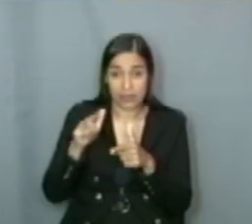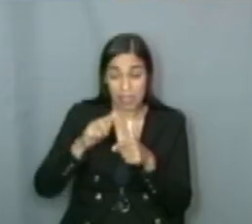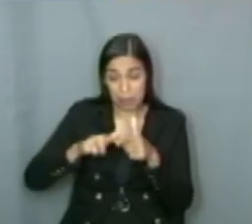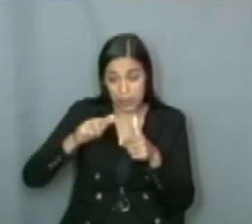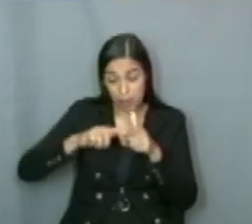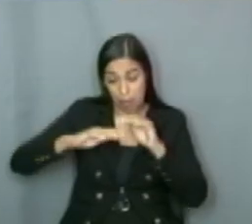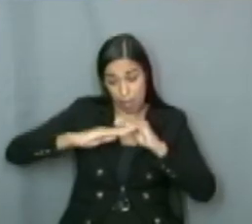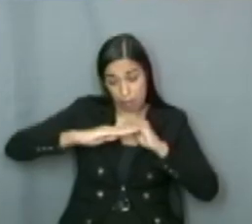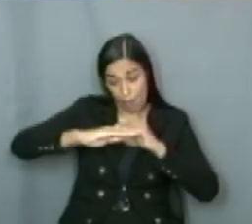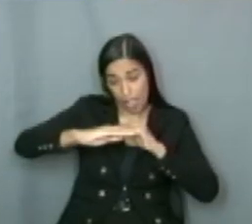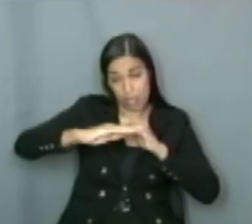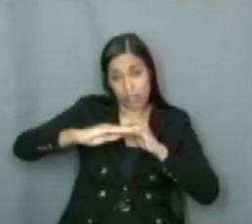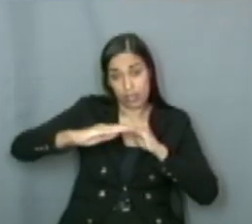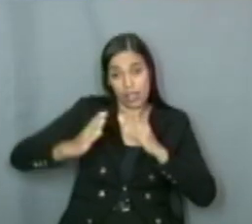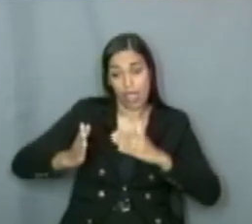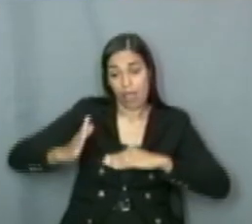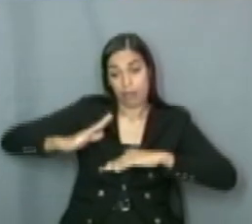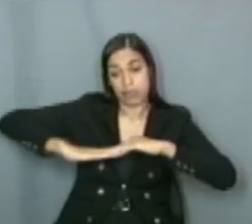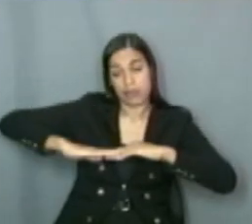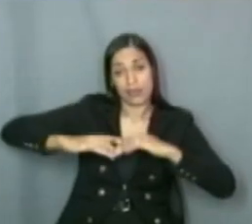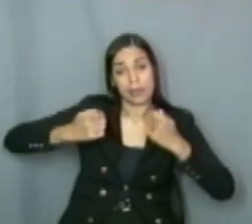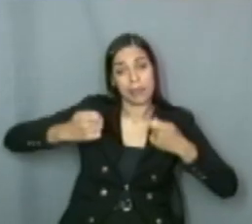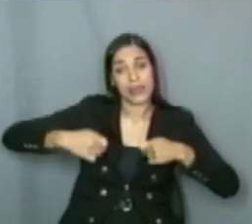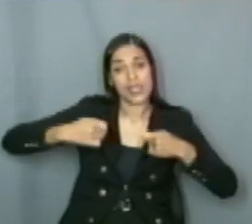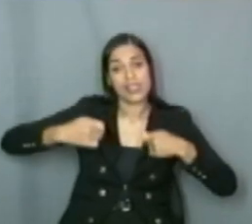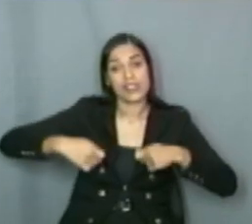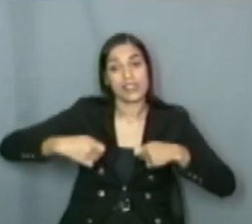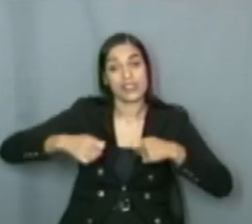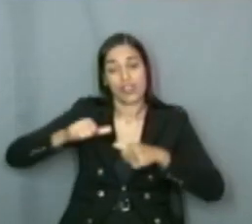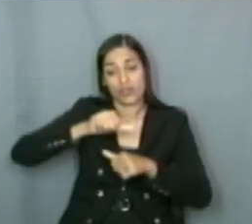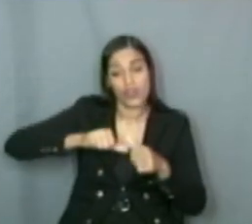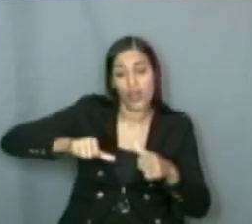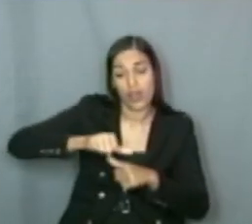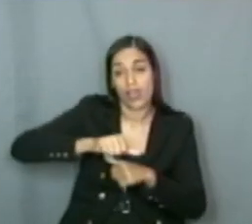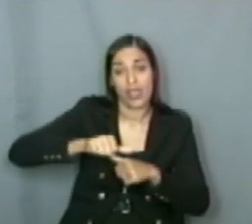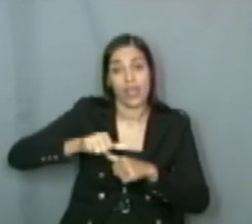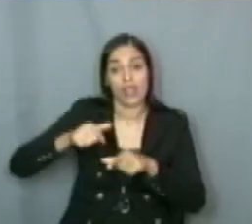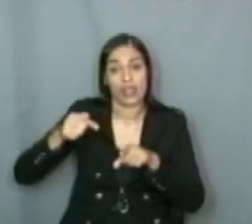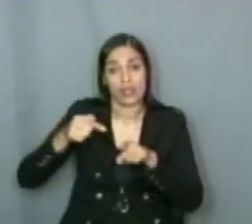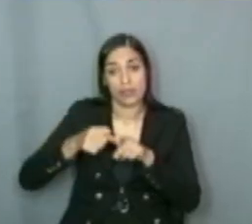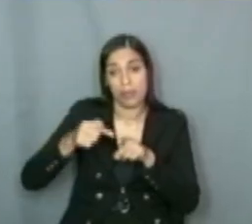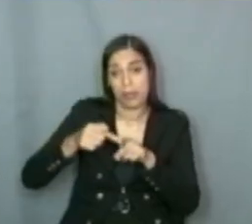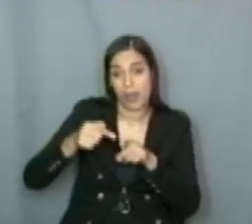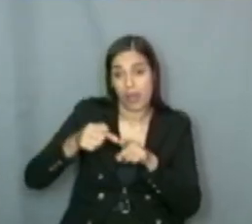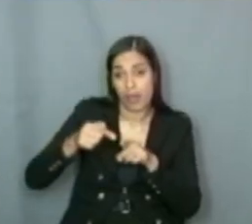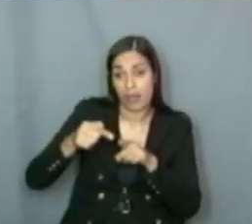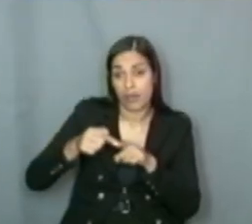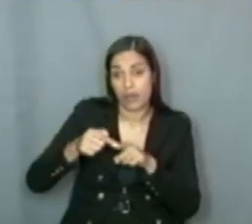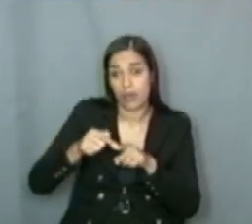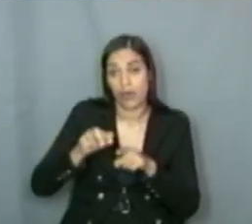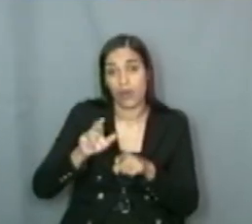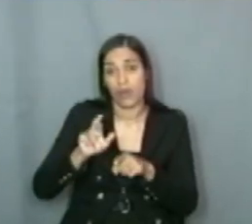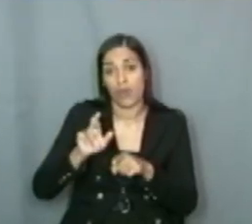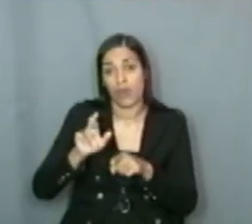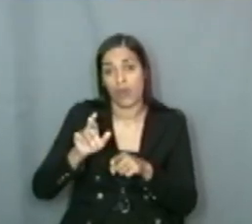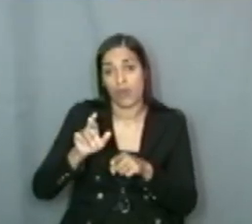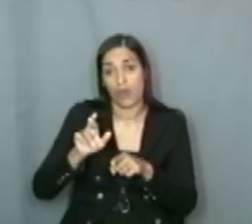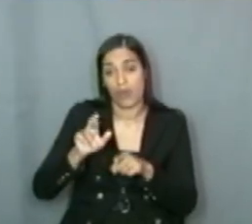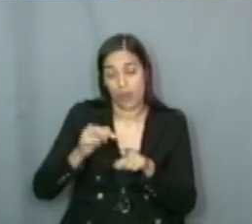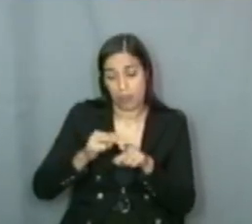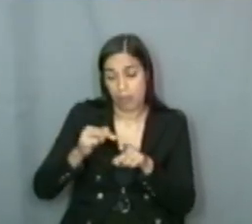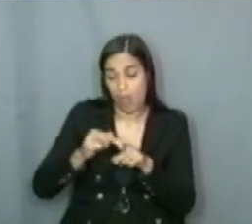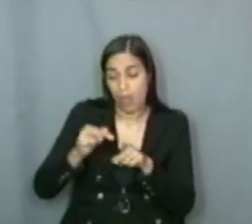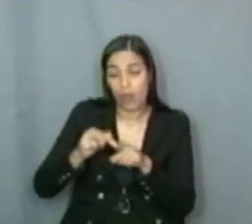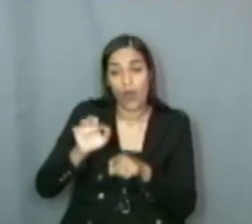tampas desgastadas na rua Luiz da Câmara Cascudo, na comunidade Roda de Fogo, no bairro